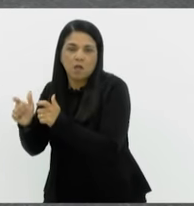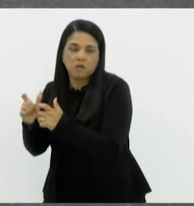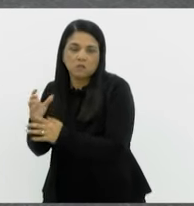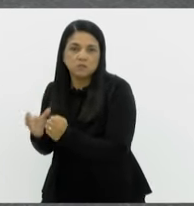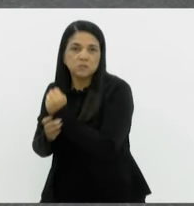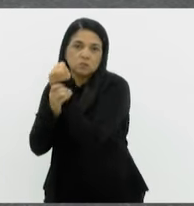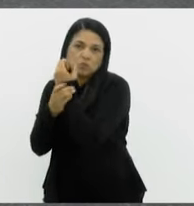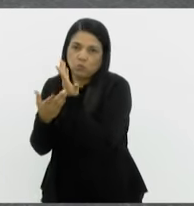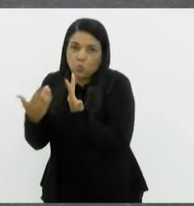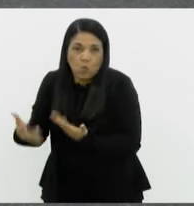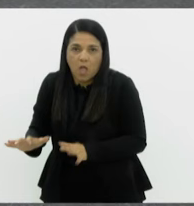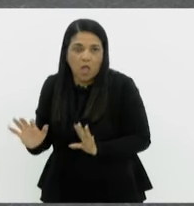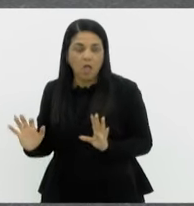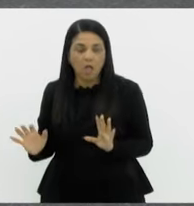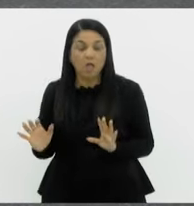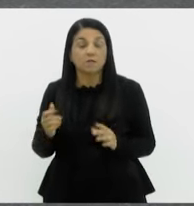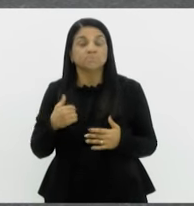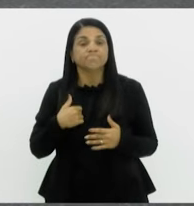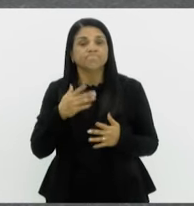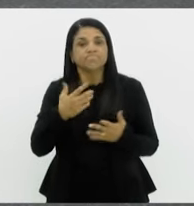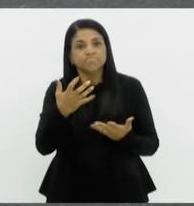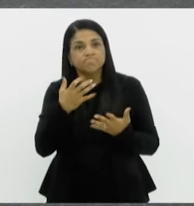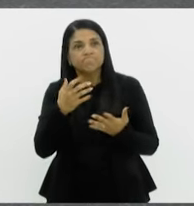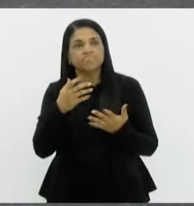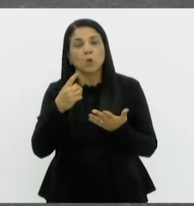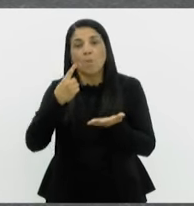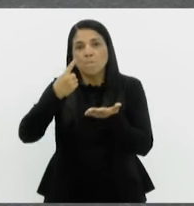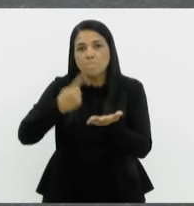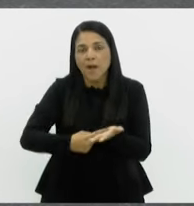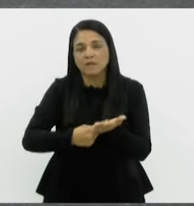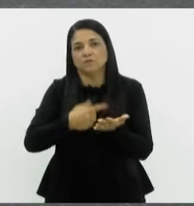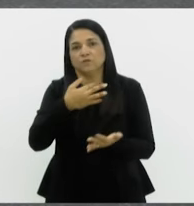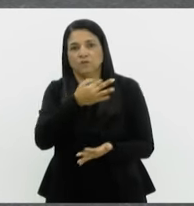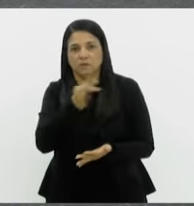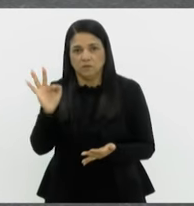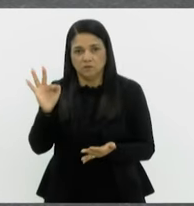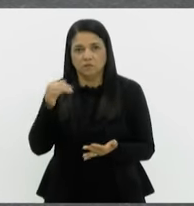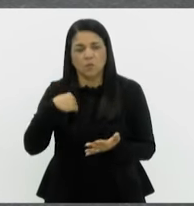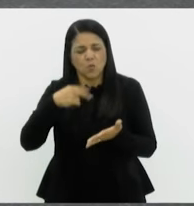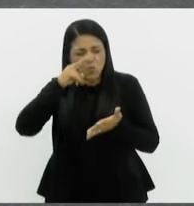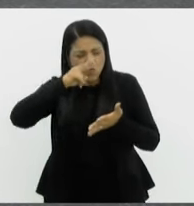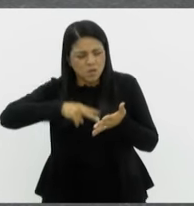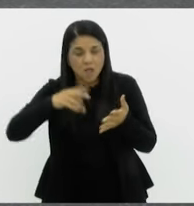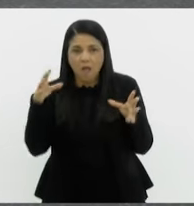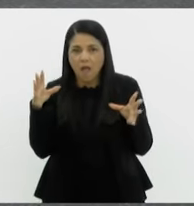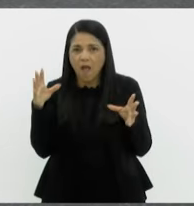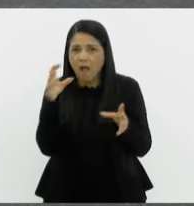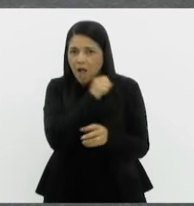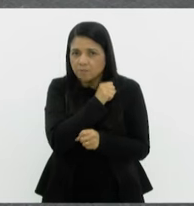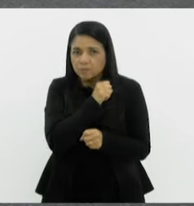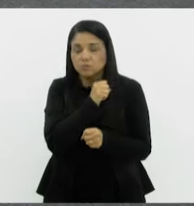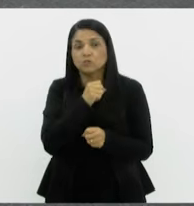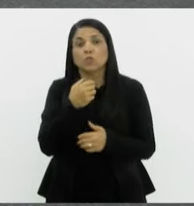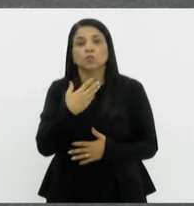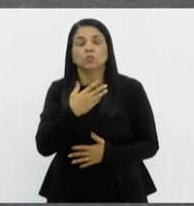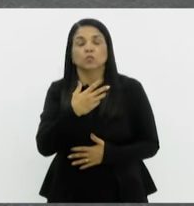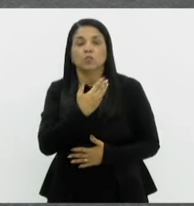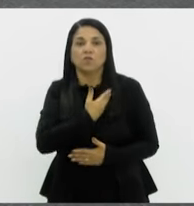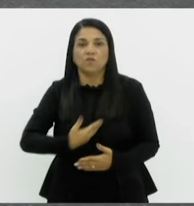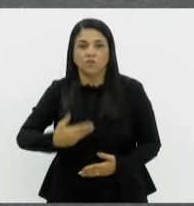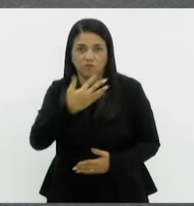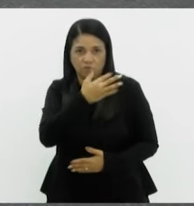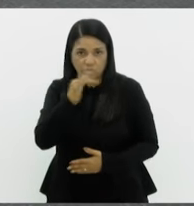é saber da questão do Pacto Federativo. E aí eu li de forma bem rápida a questão do governo federal